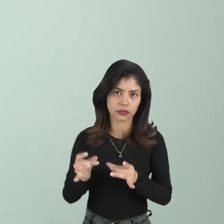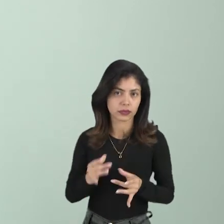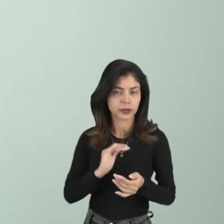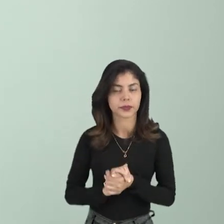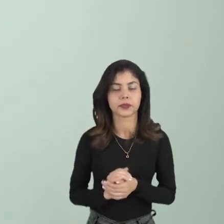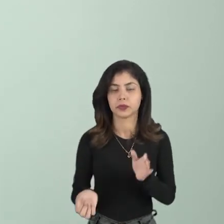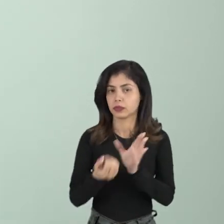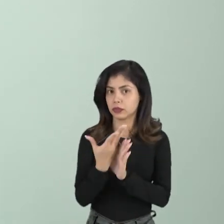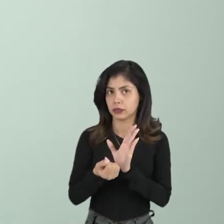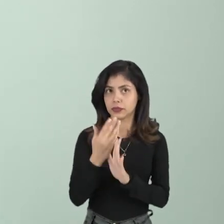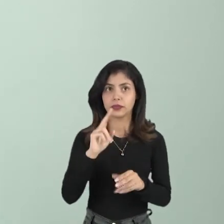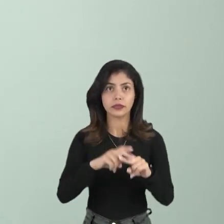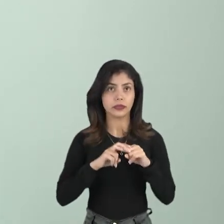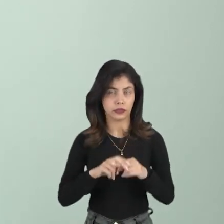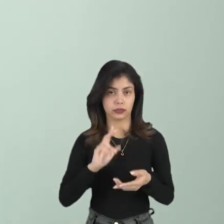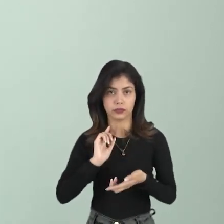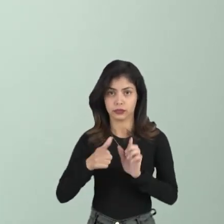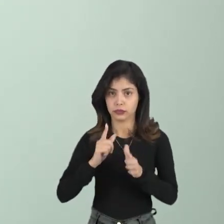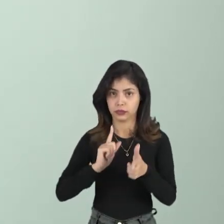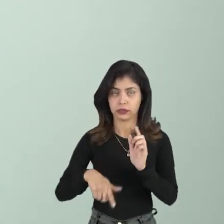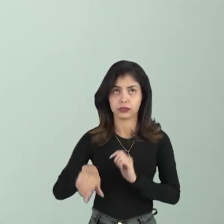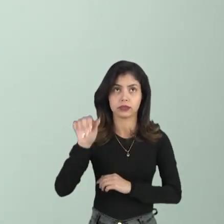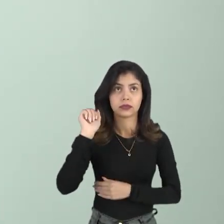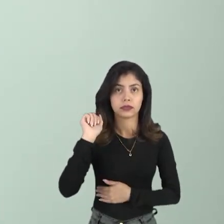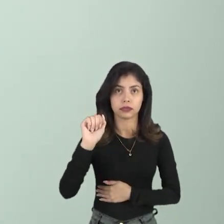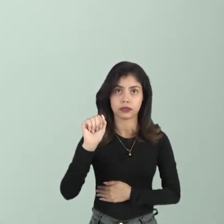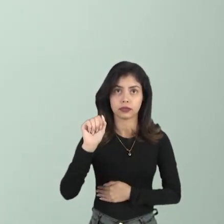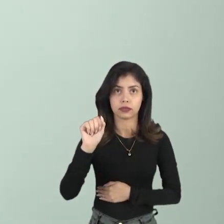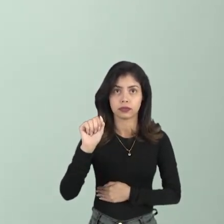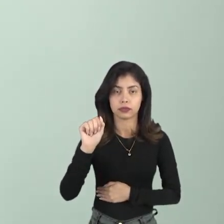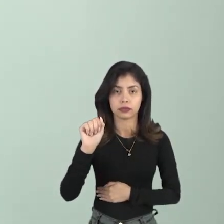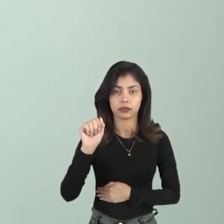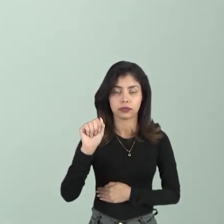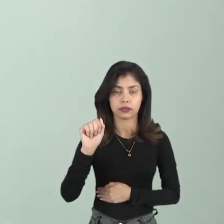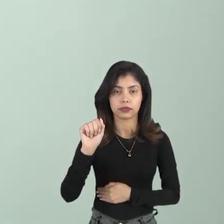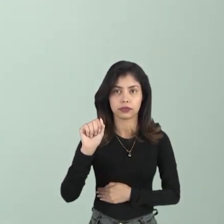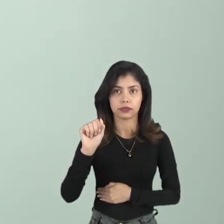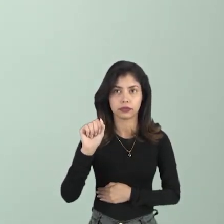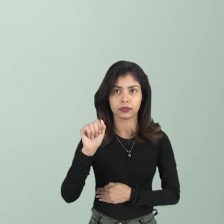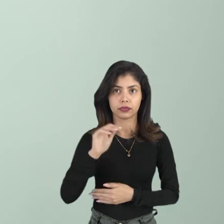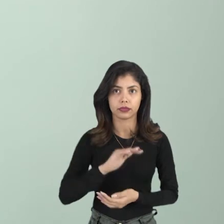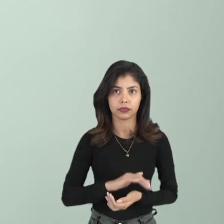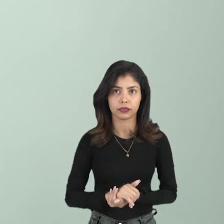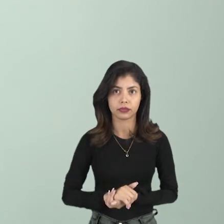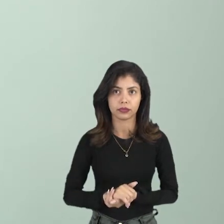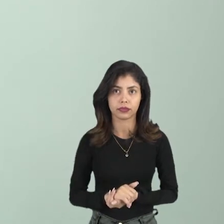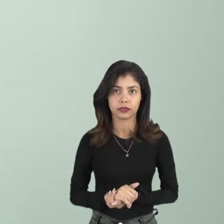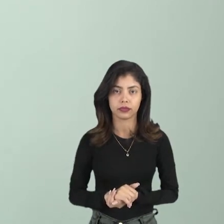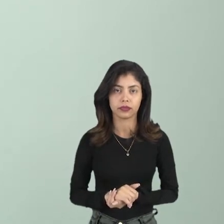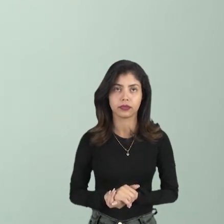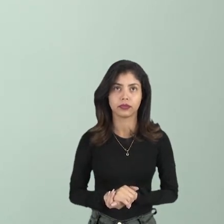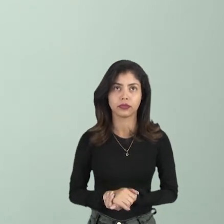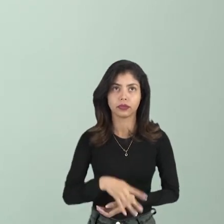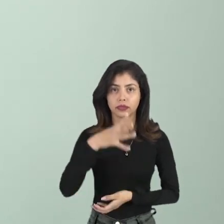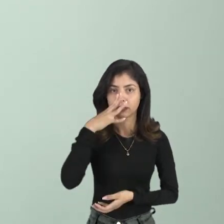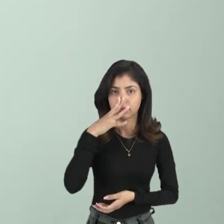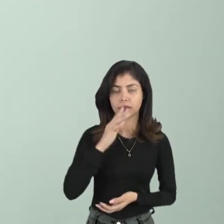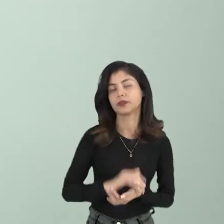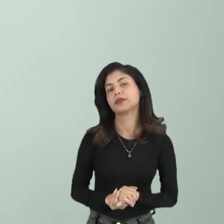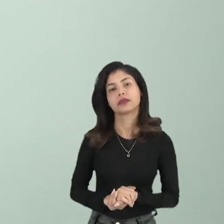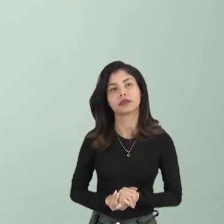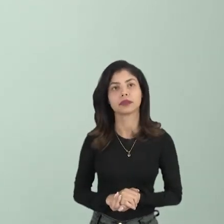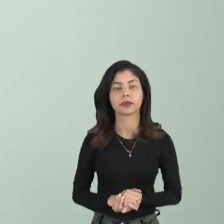produto. Portanto, a alternativa correta é a alternativa A, atrair a atenção